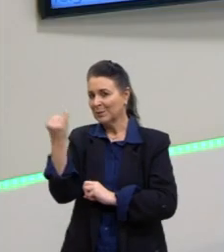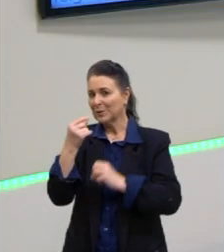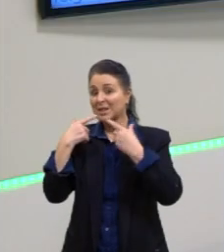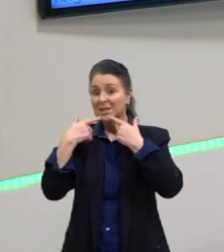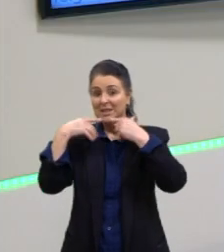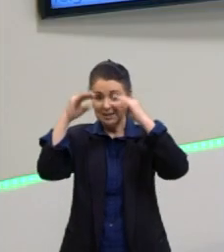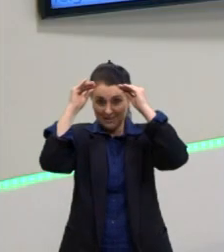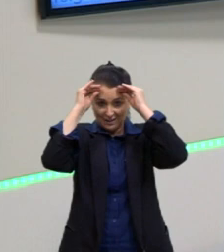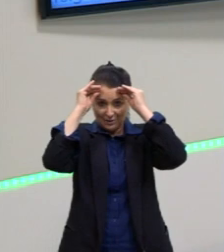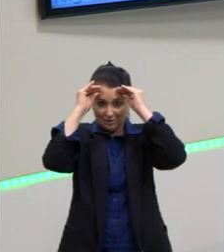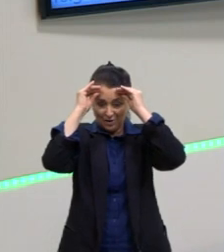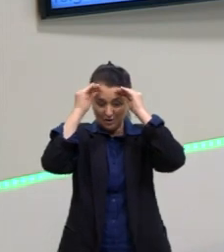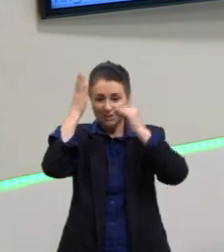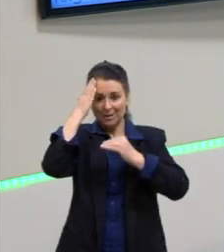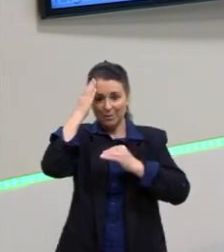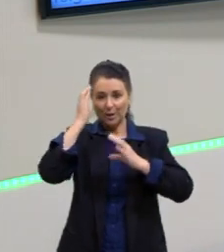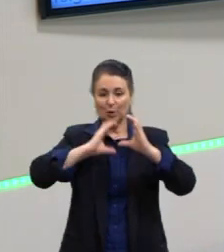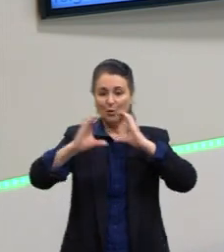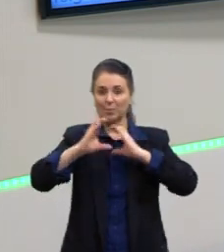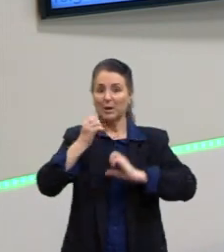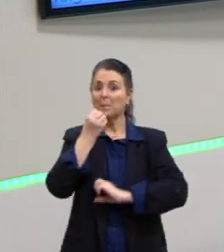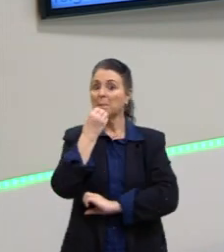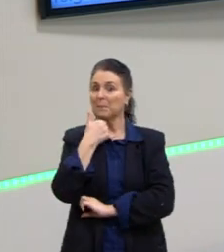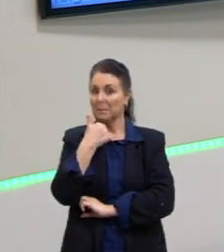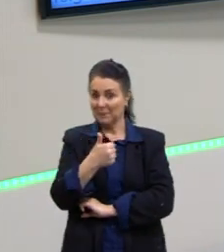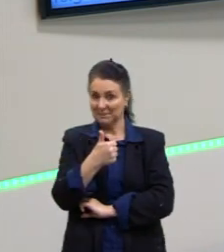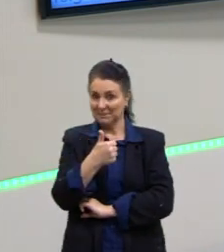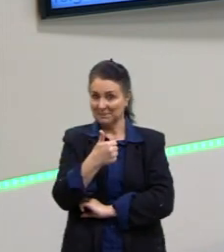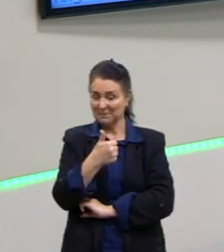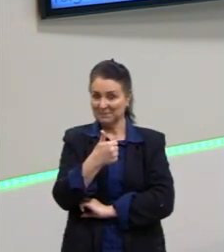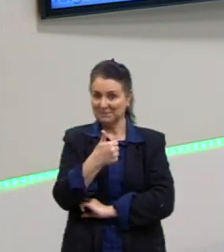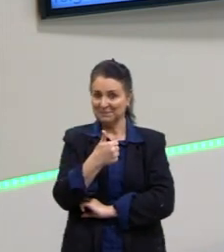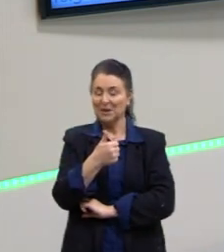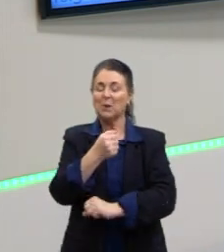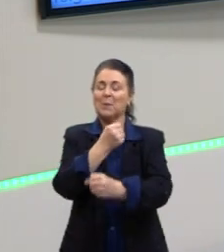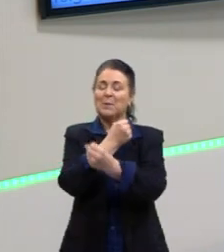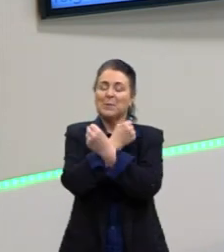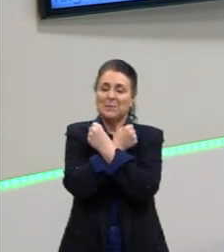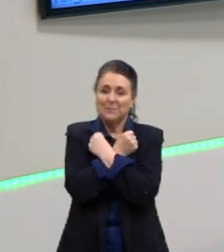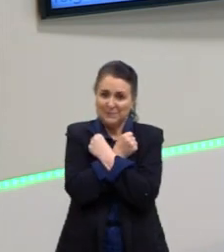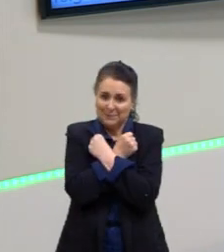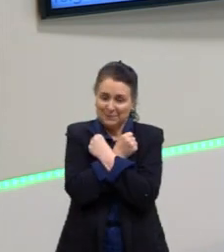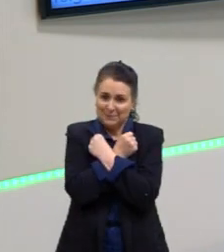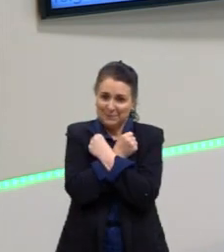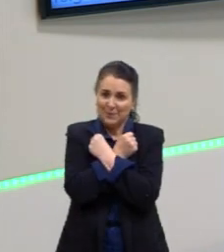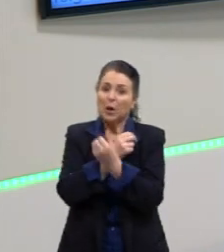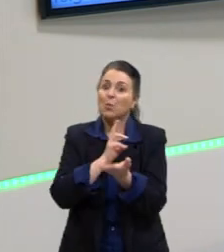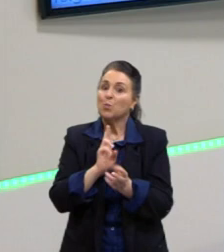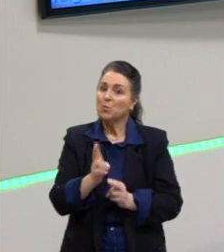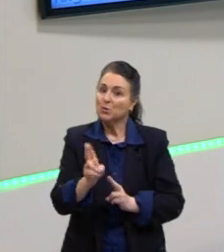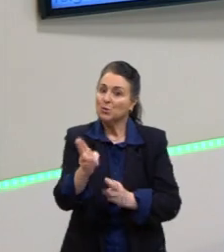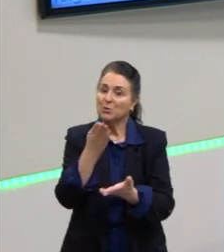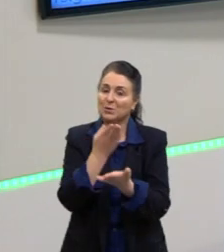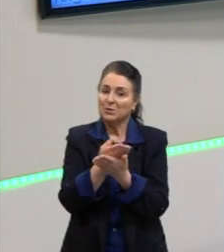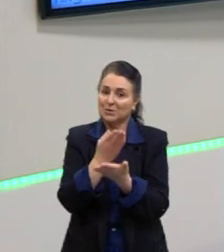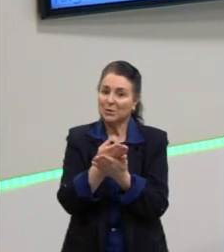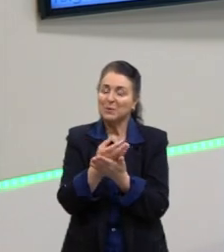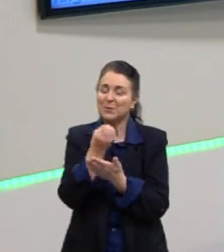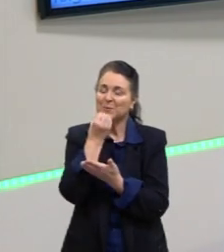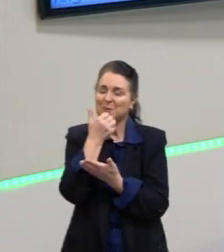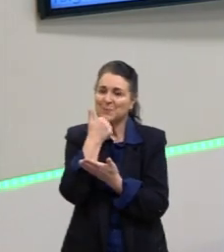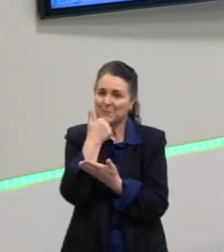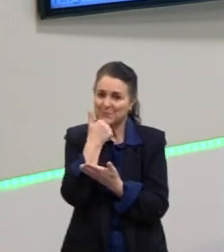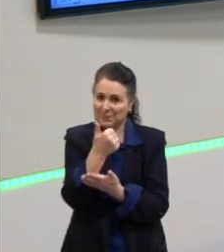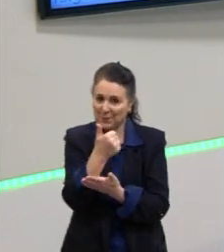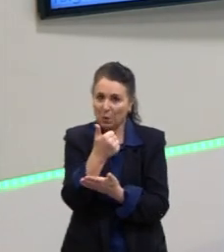e sabermos nos comunicar bem galera um super abraço continue estudando tudo de bom